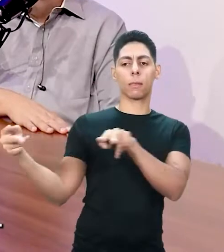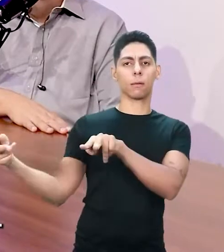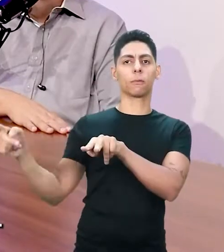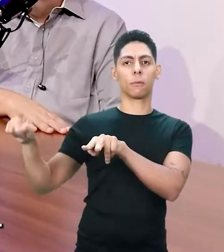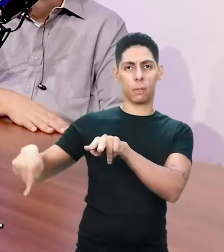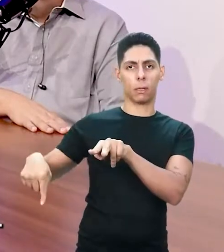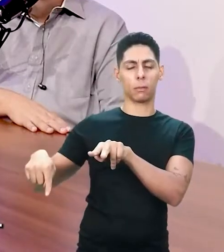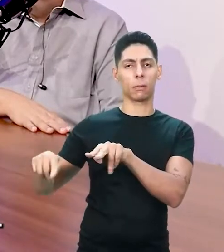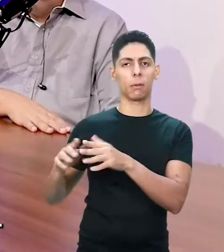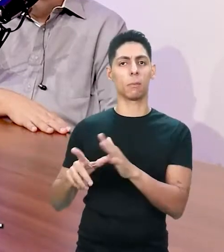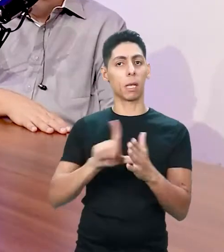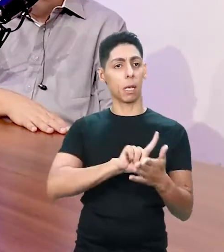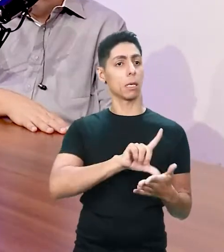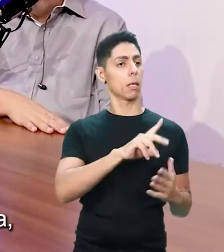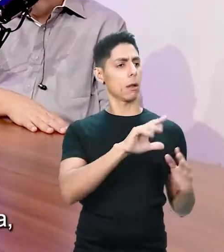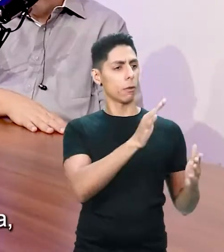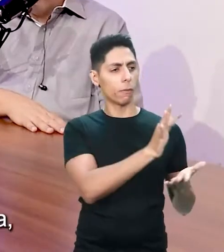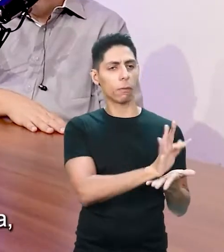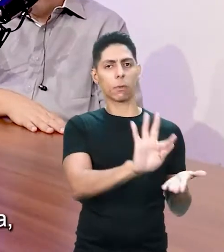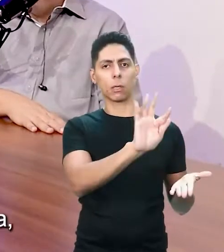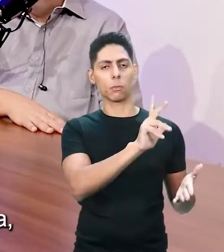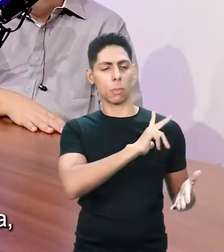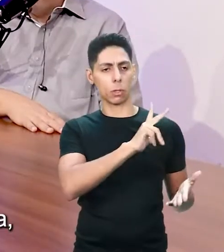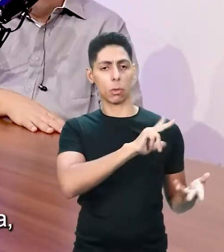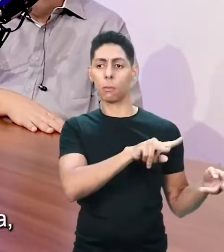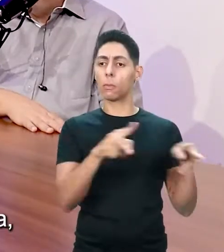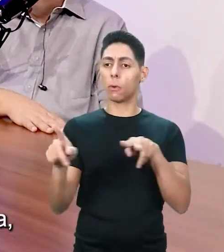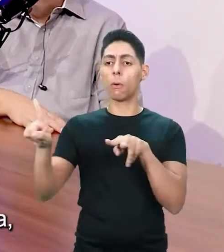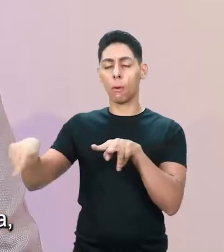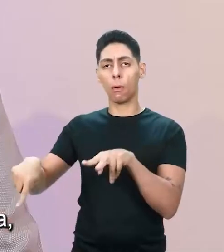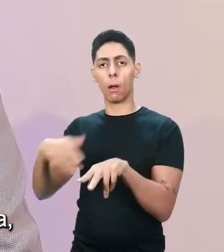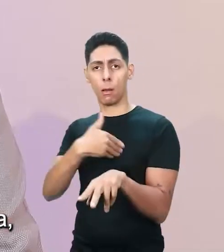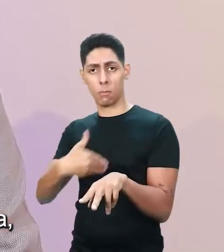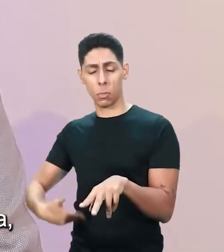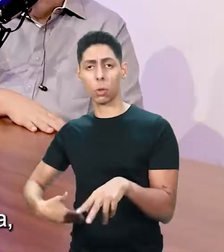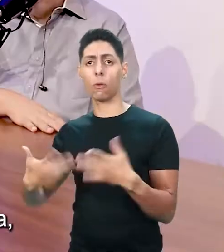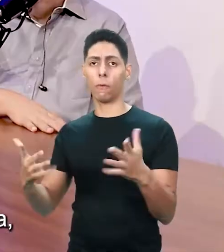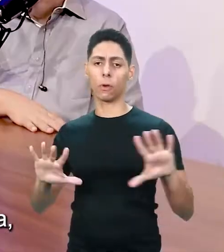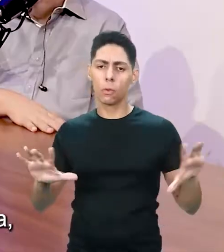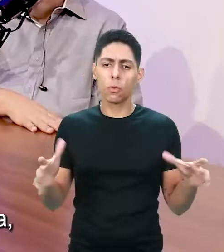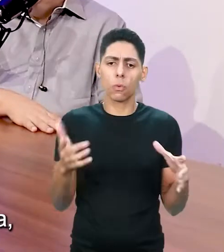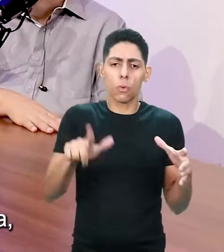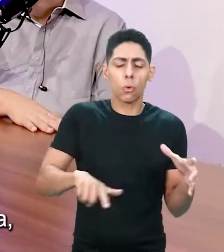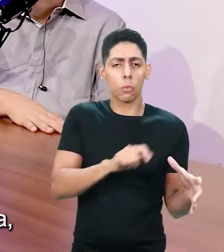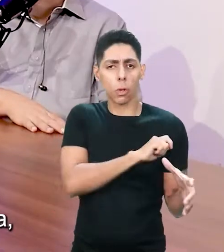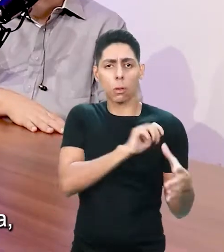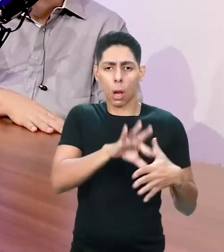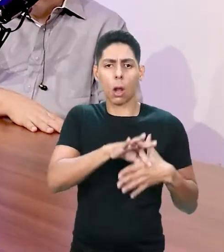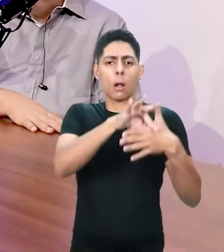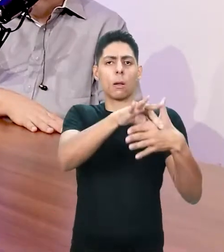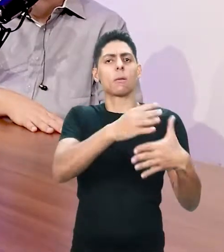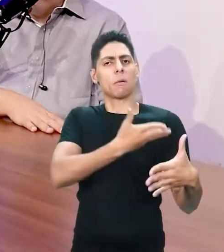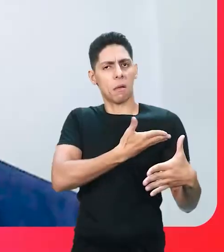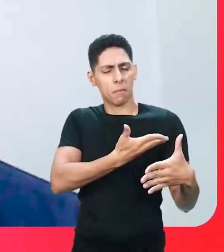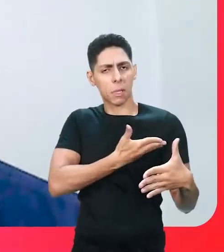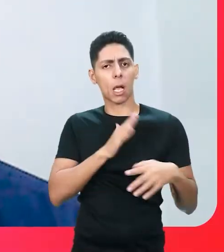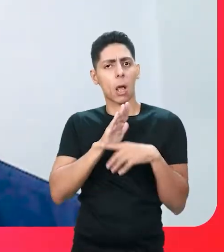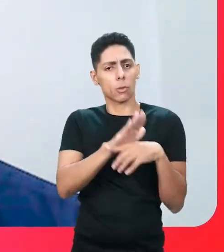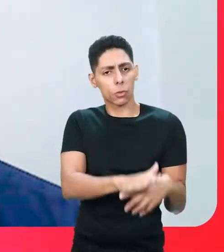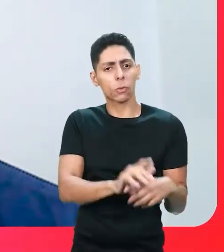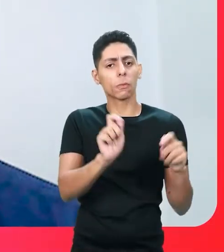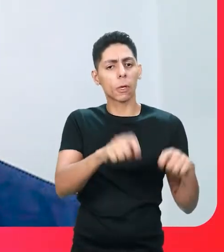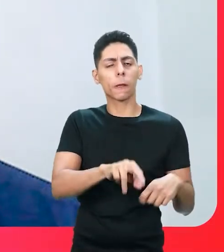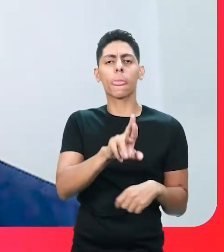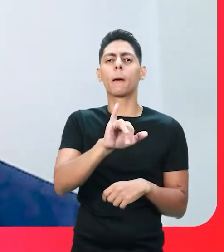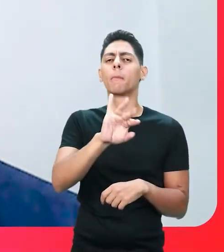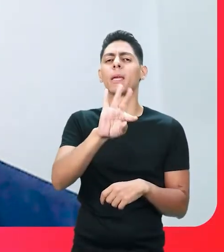para a Universidade Federal do Rio de Janeiro. Certo. Foi uma mobilização dos colegas. Uma mobilização liderada por uma colega, a